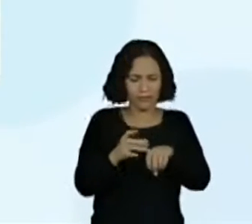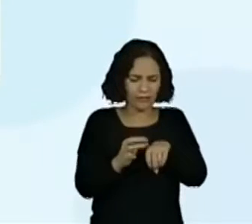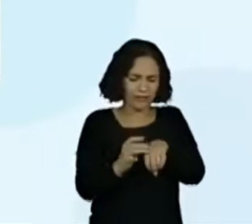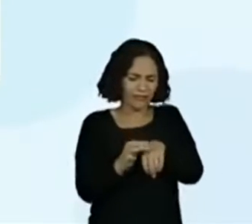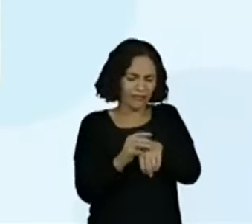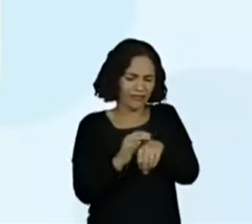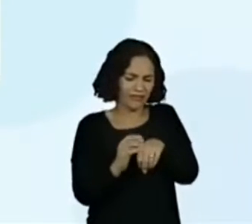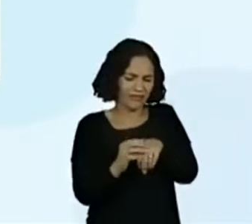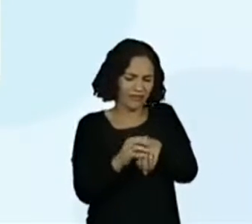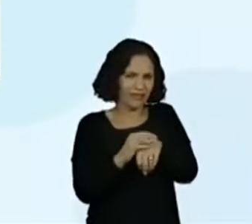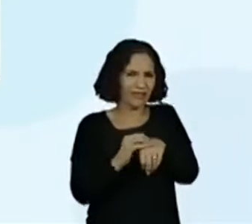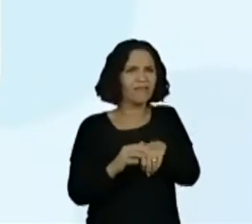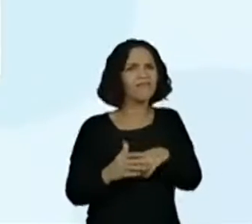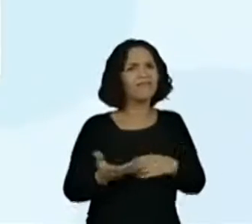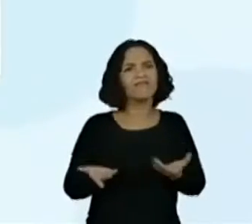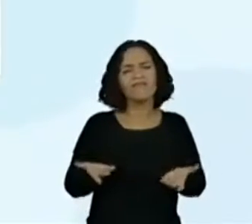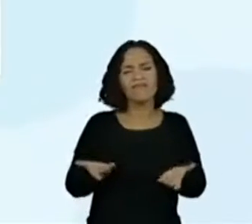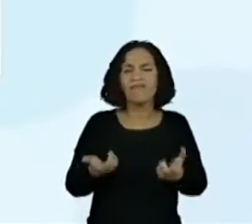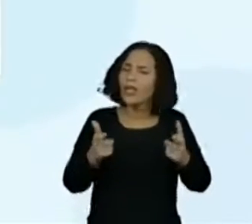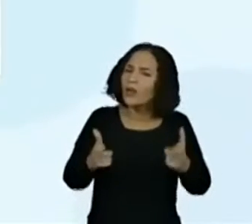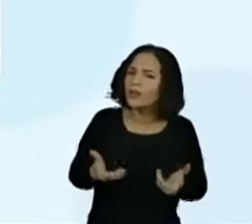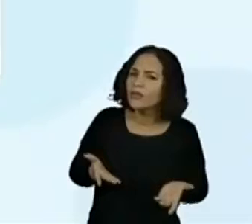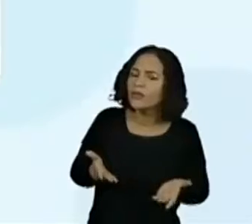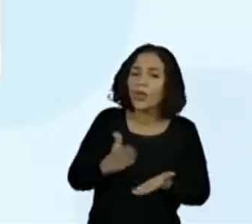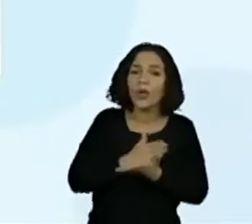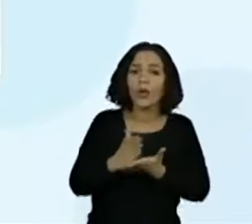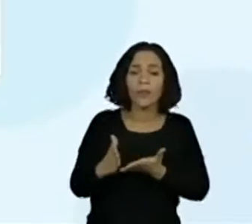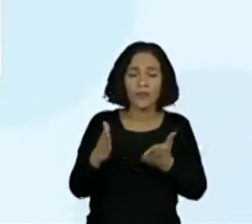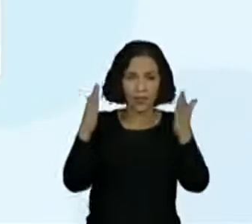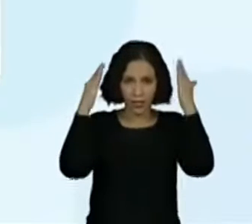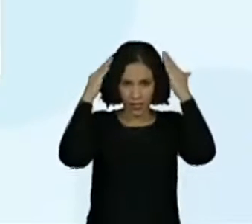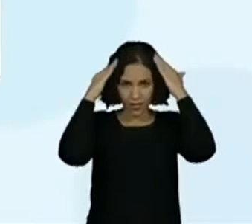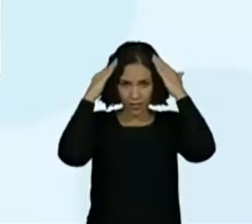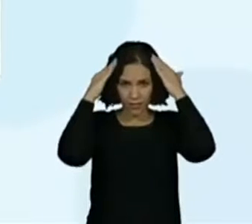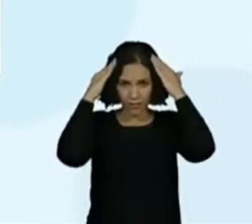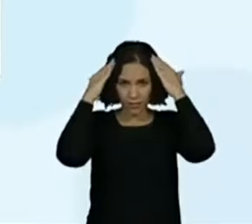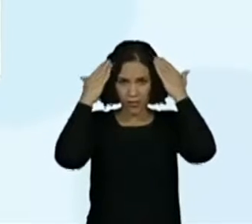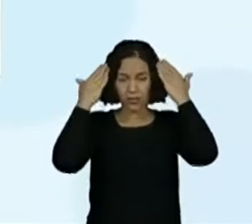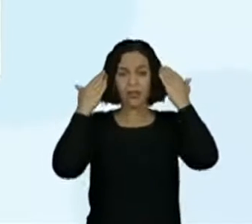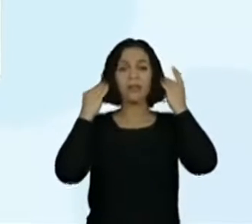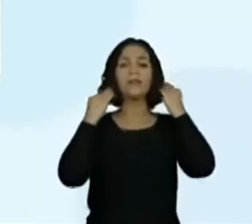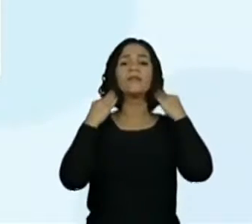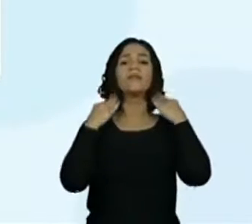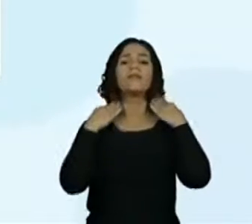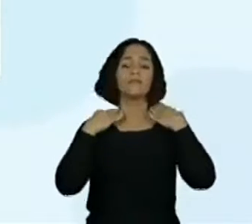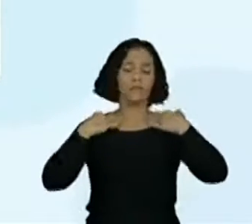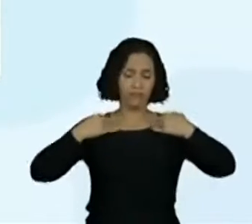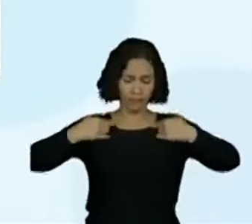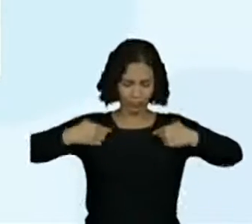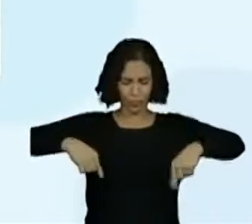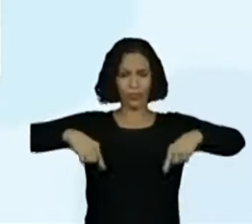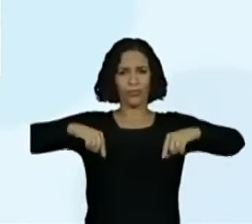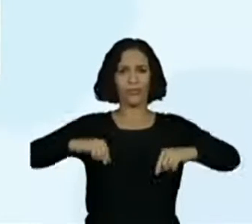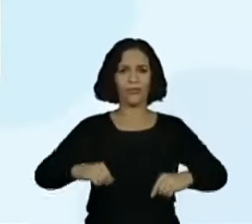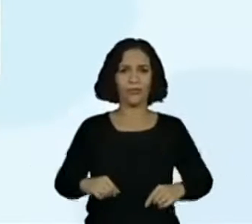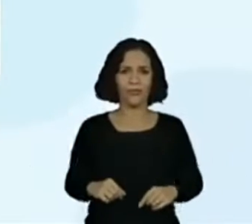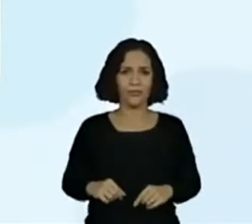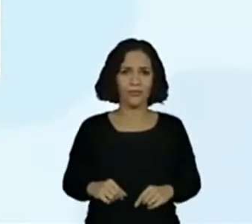doutor. Onde? Começa na cabeça, passa pelo cangote e vai até o pé.